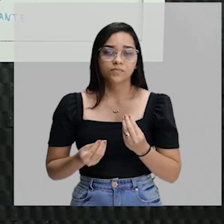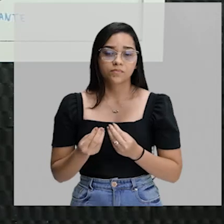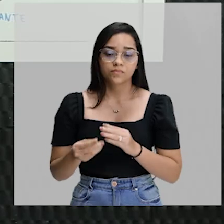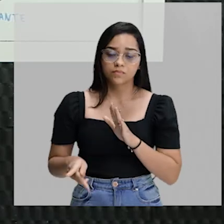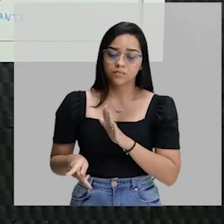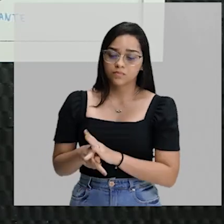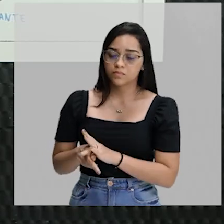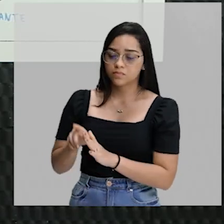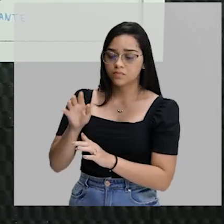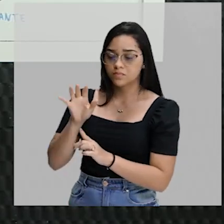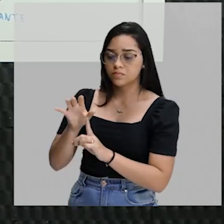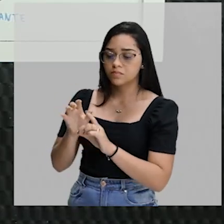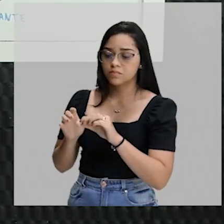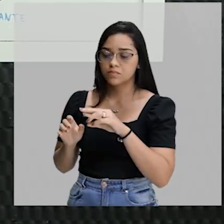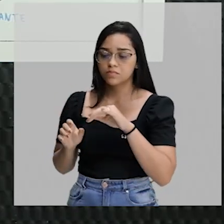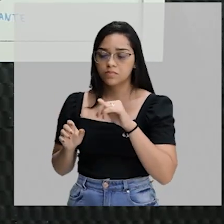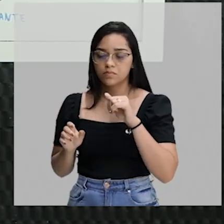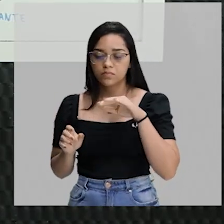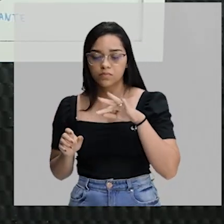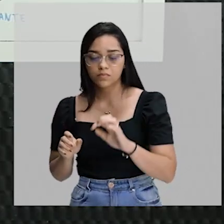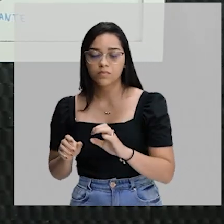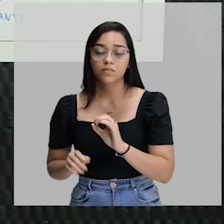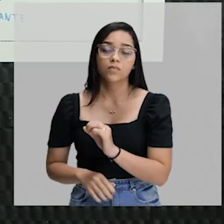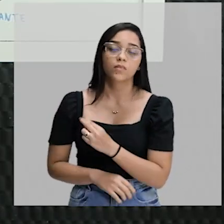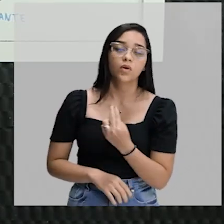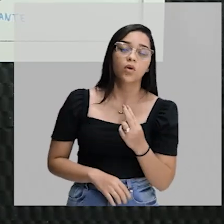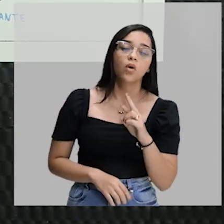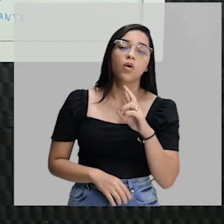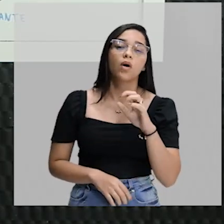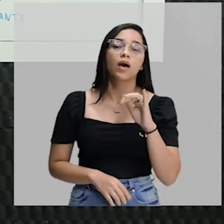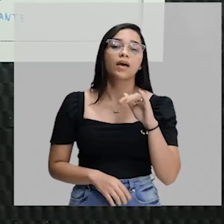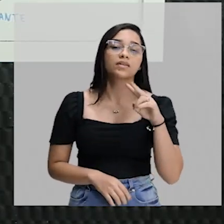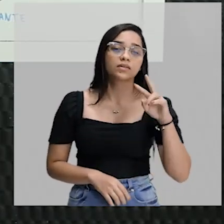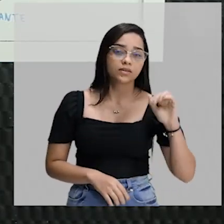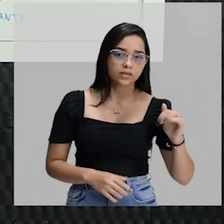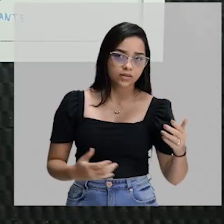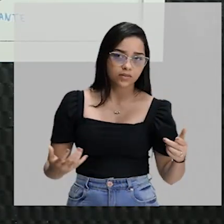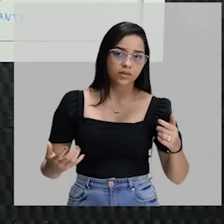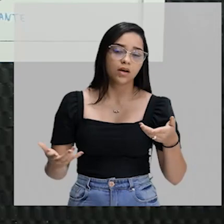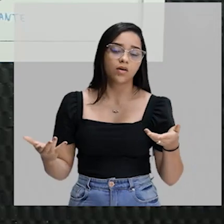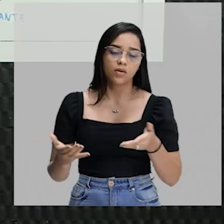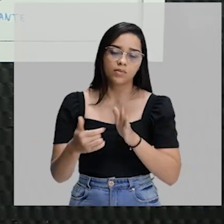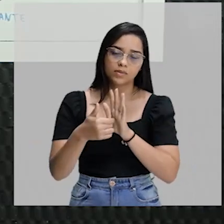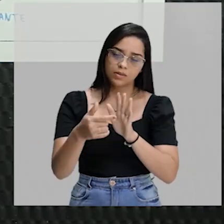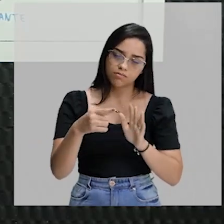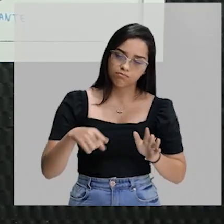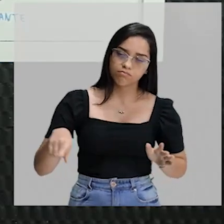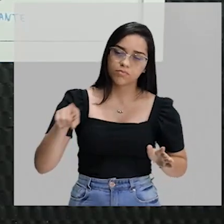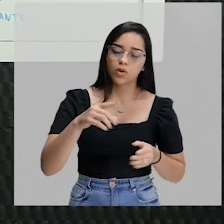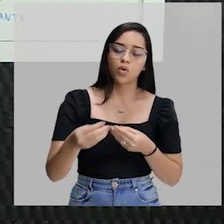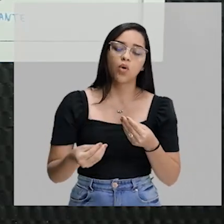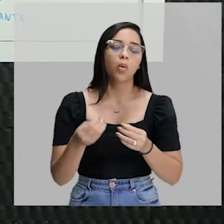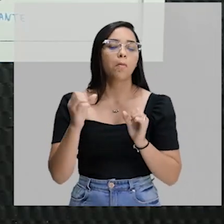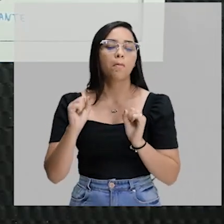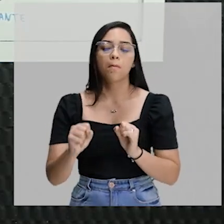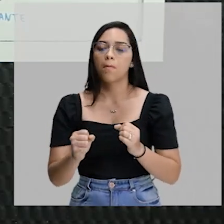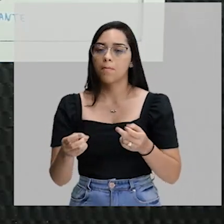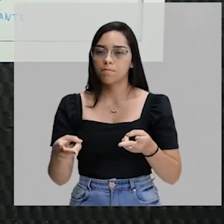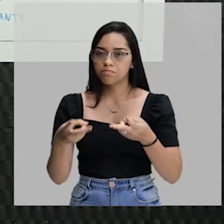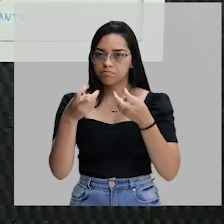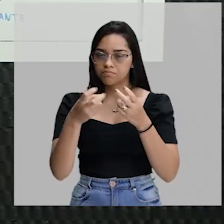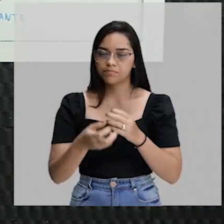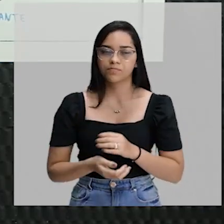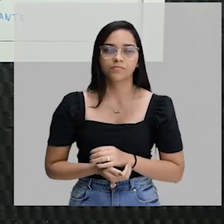herança dominante ou uma herança recessiva? Aí eu vou agora apresentar para vocês aqui como é que a gente consegue